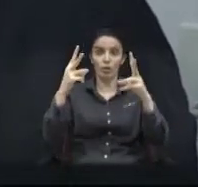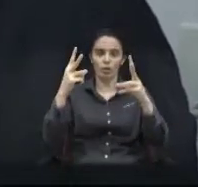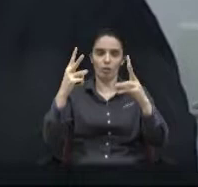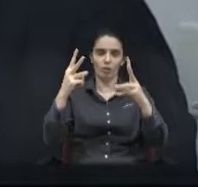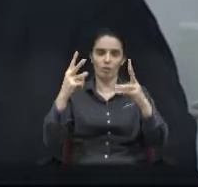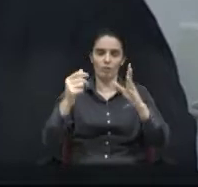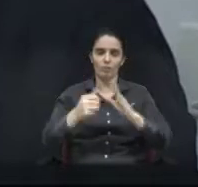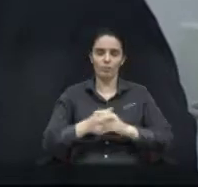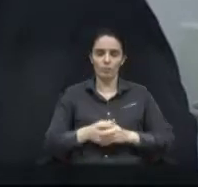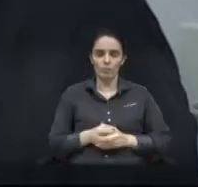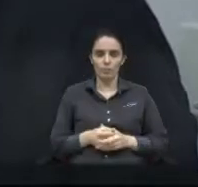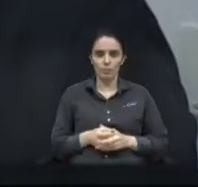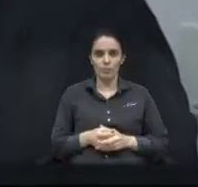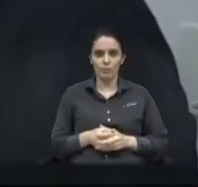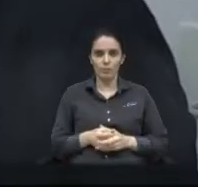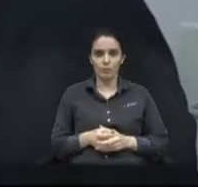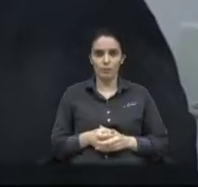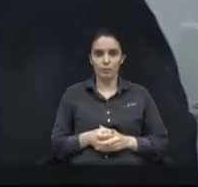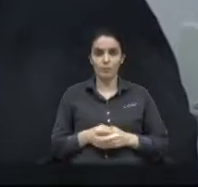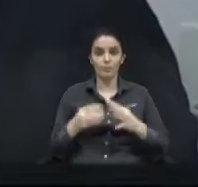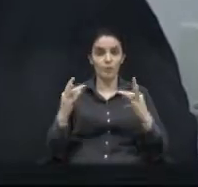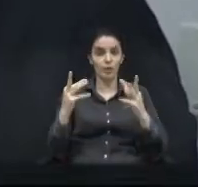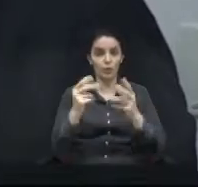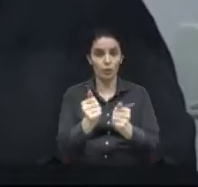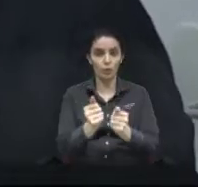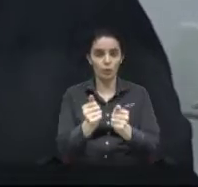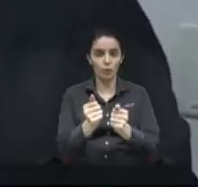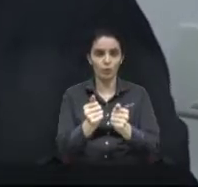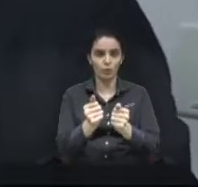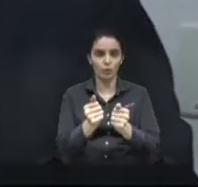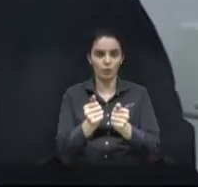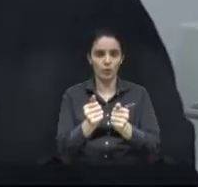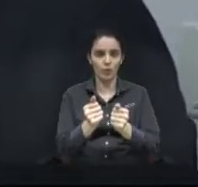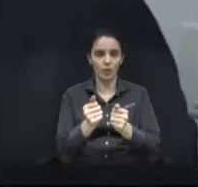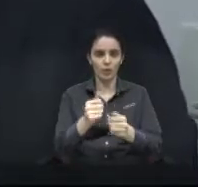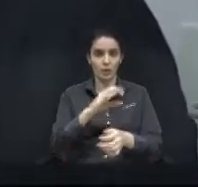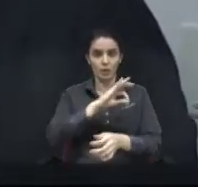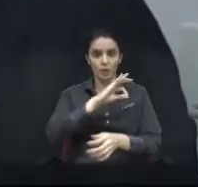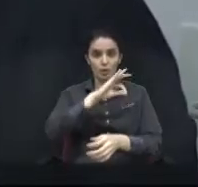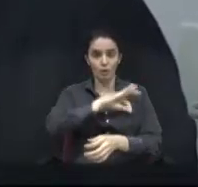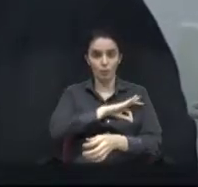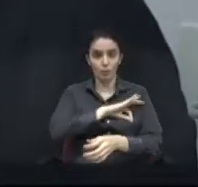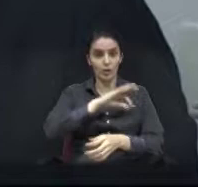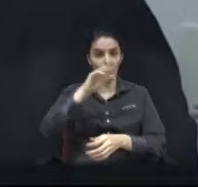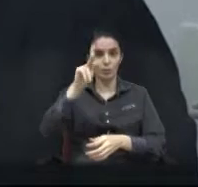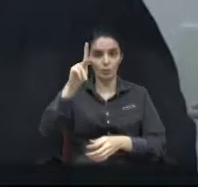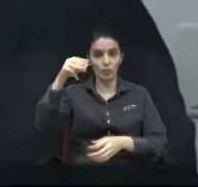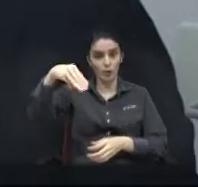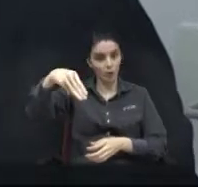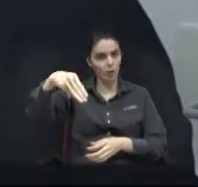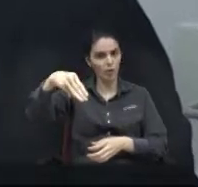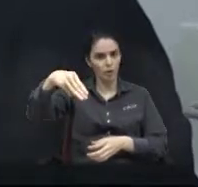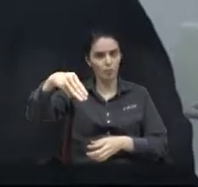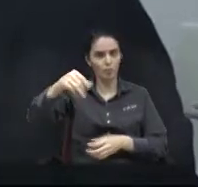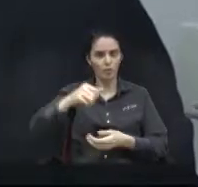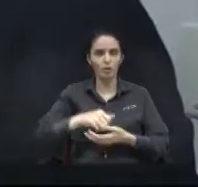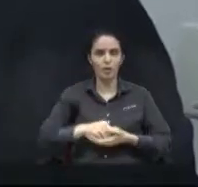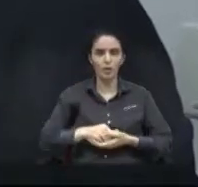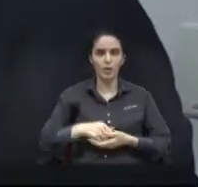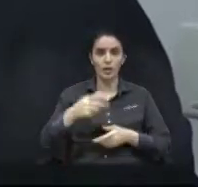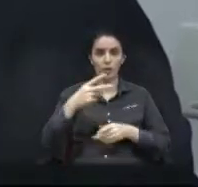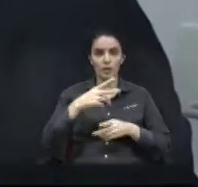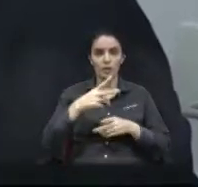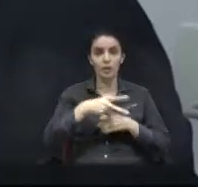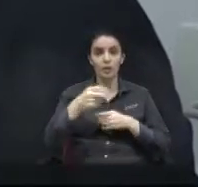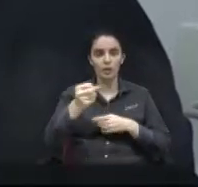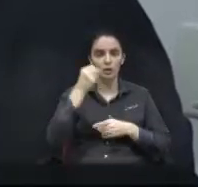sonho através de sensores nação beneficiado da polícia militar já beneficiada conhecimento que o